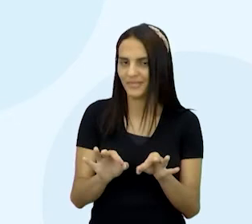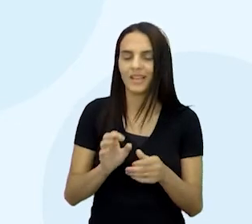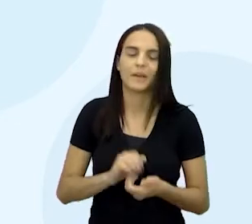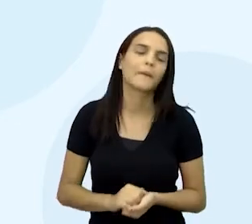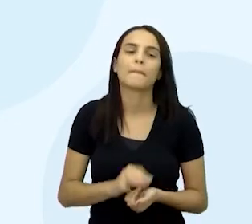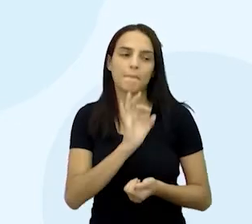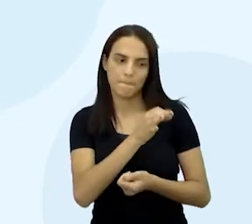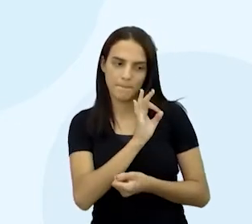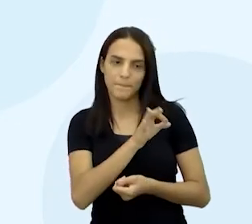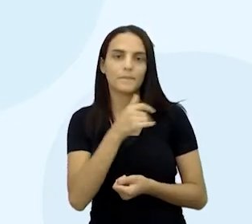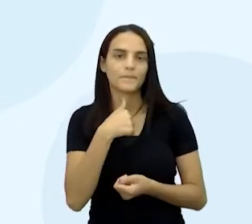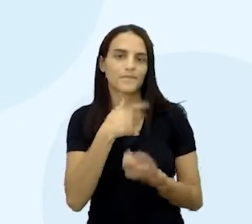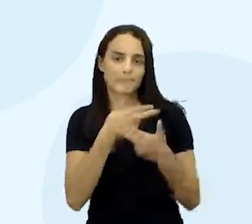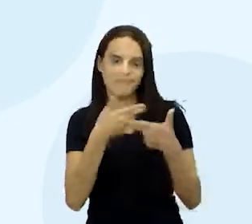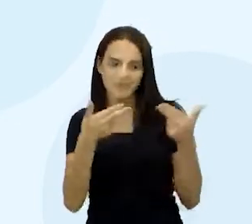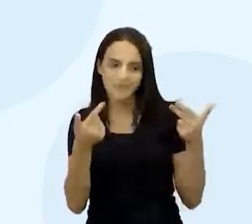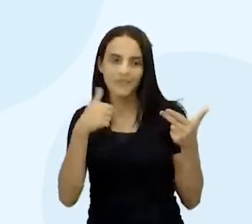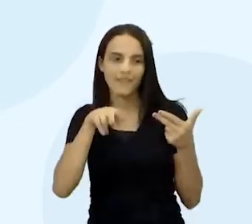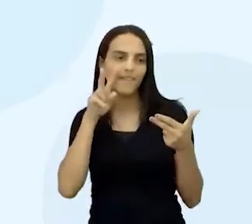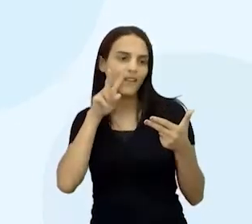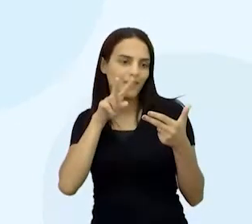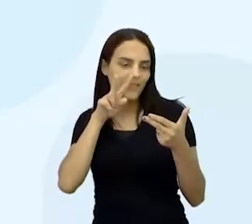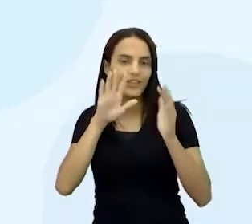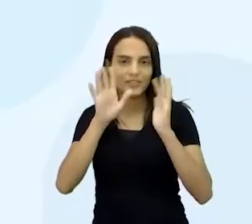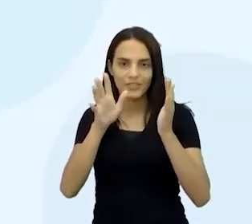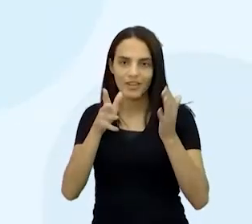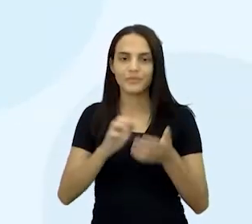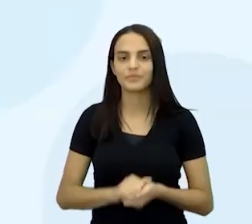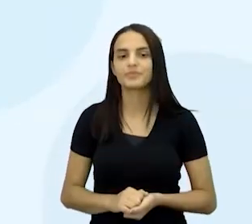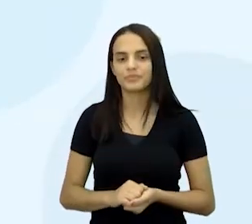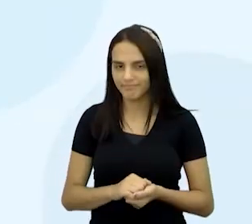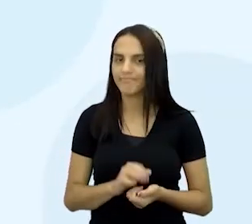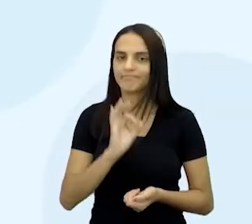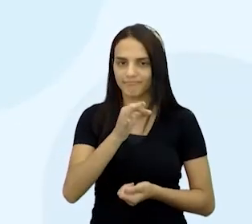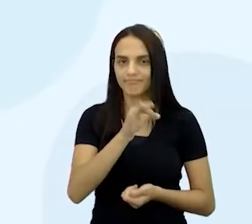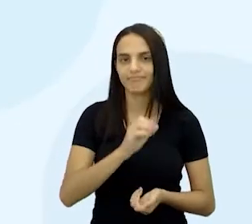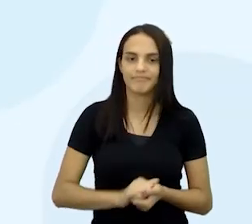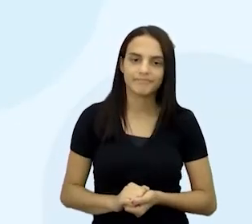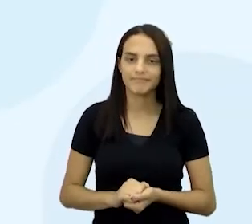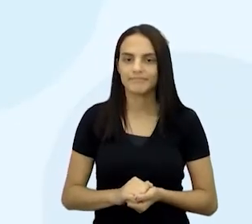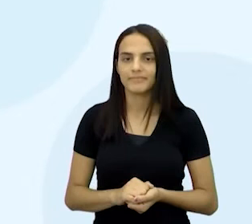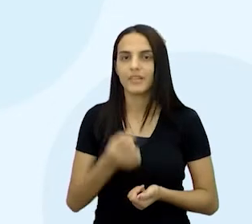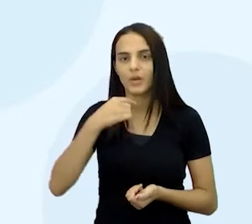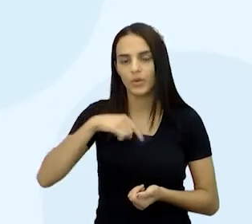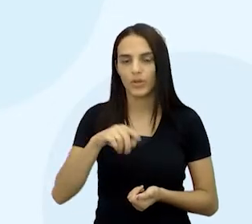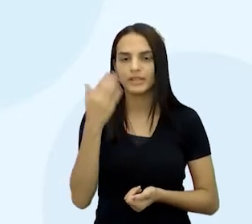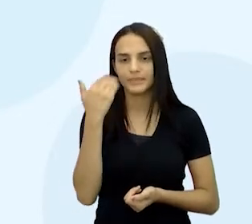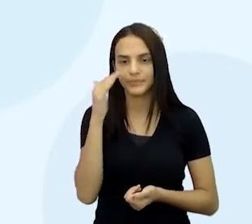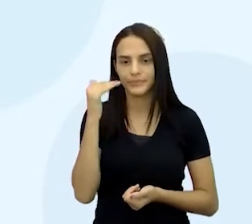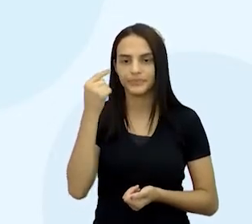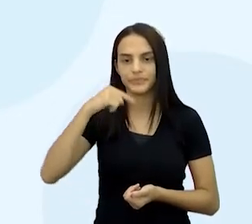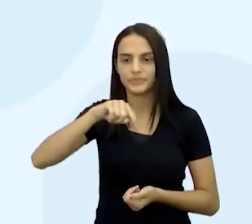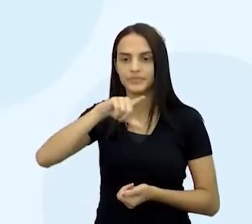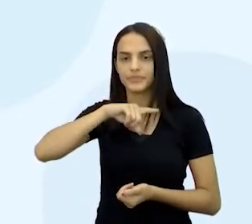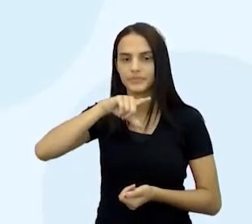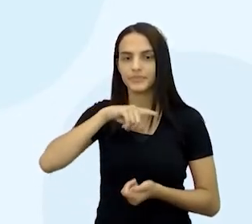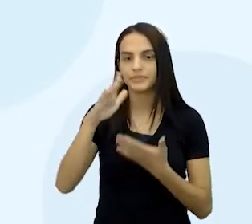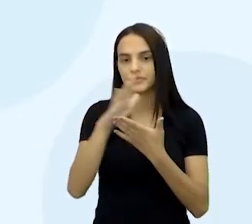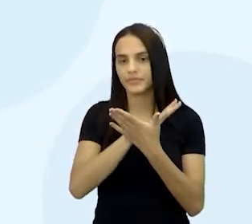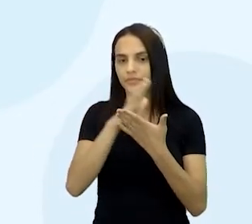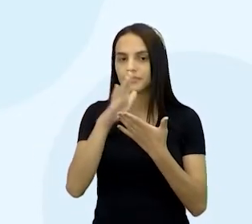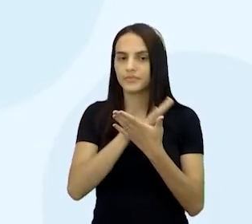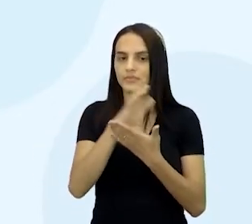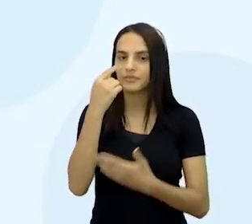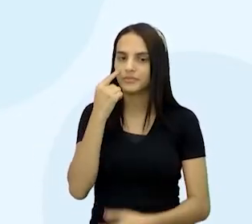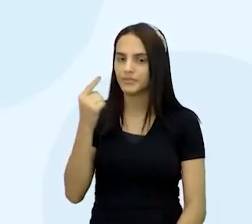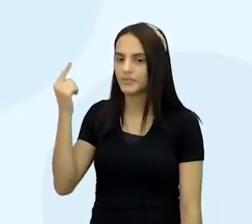né? Quantas coisas a gente ainda vai ver nesse meio? Exatamente. E para que a gente entenda, pessoal, nós temos alguns ícones,